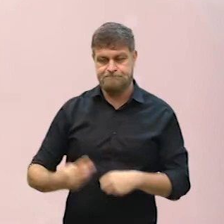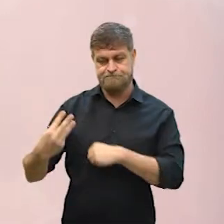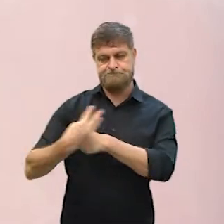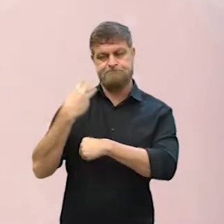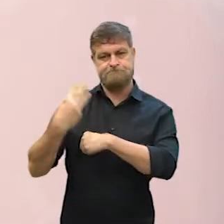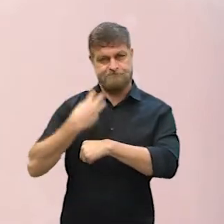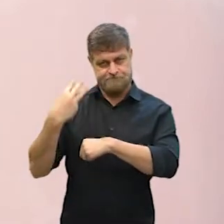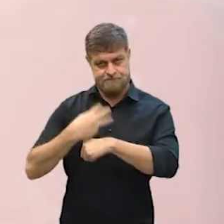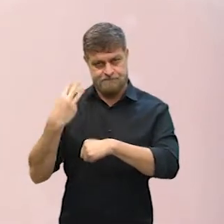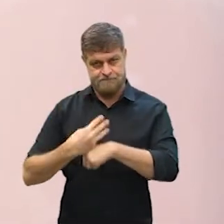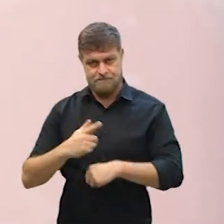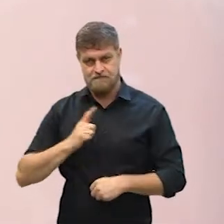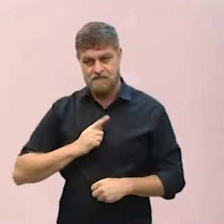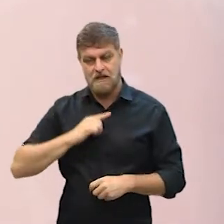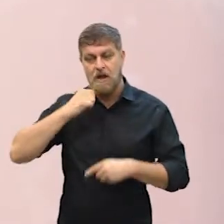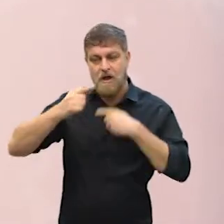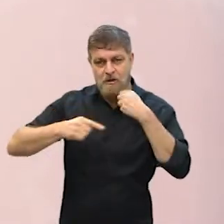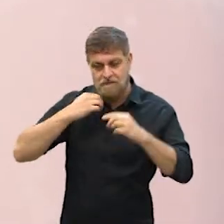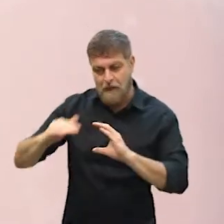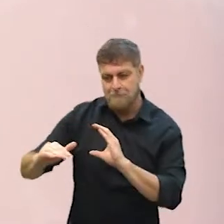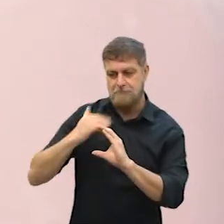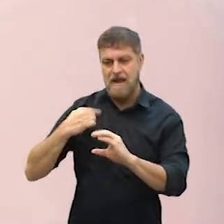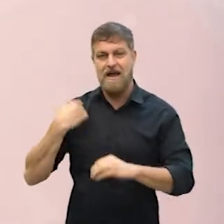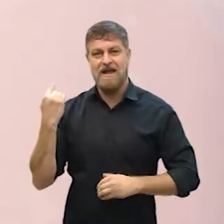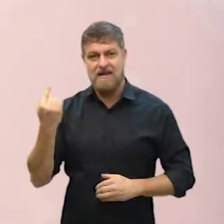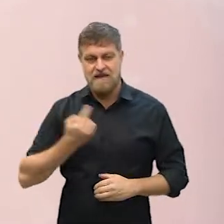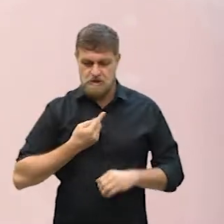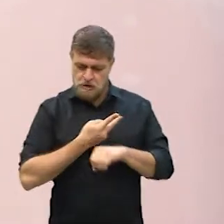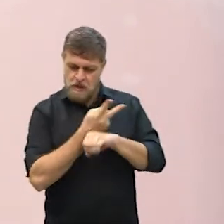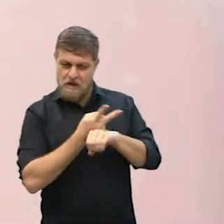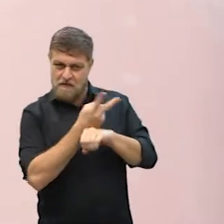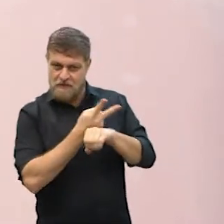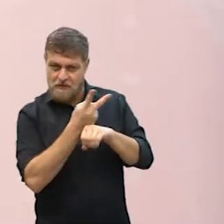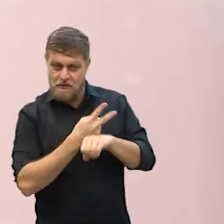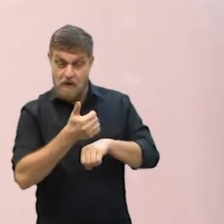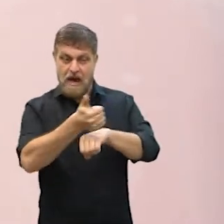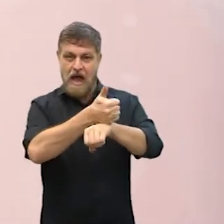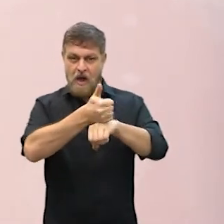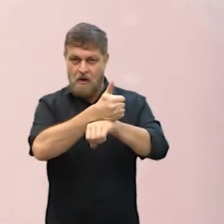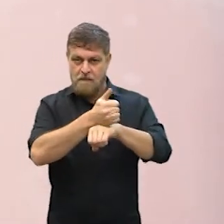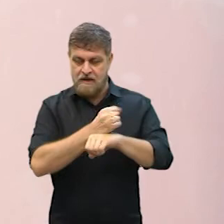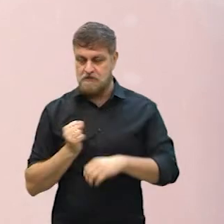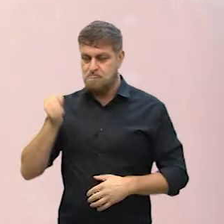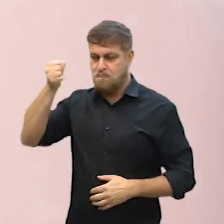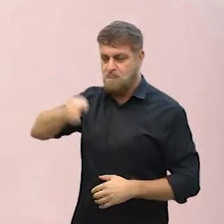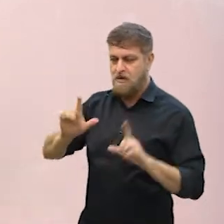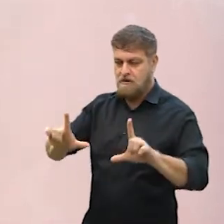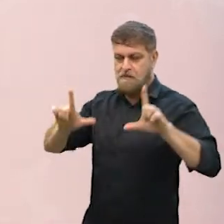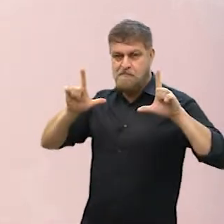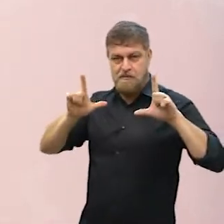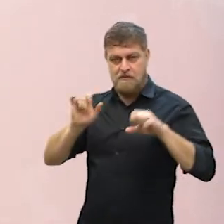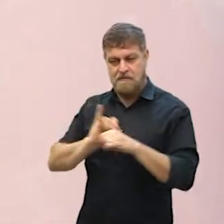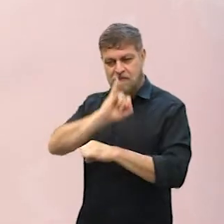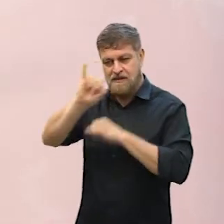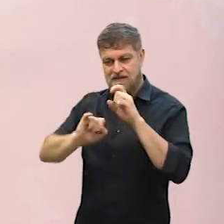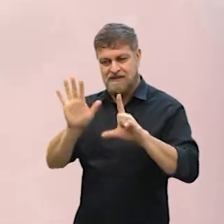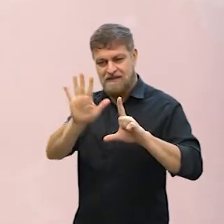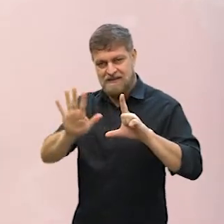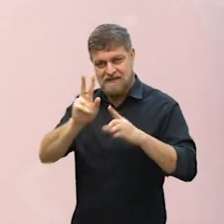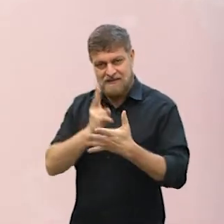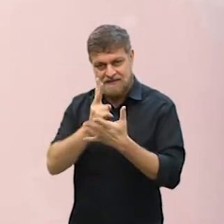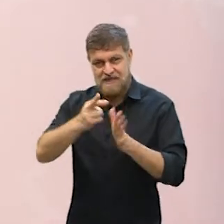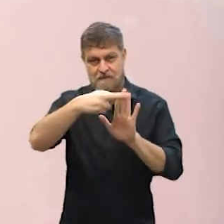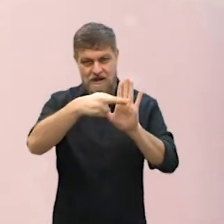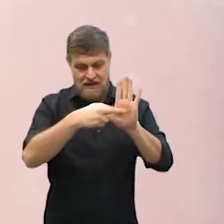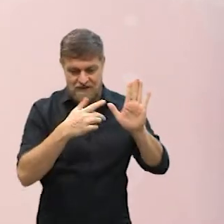sobre alguma doença Manda sua dúvida para gente por meio desse WhatsApp que a gente corre atrás não especialista traz aqui de